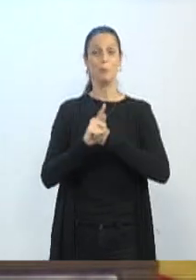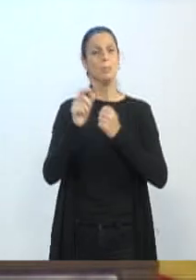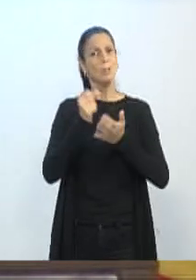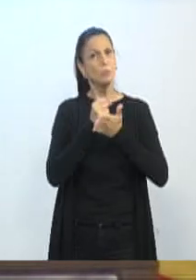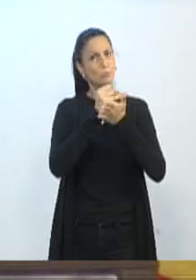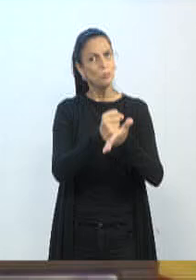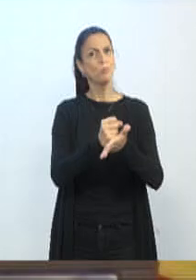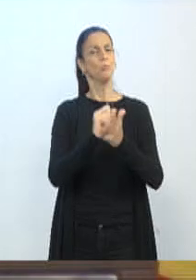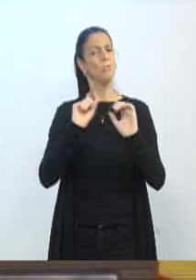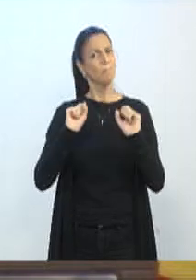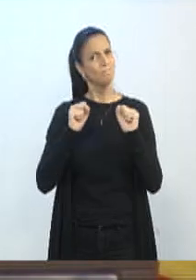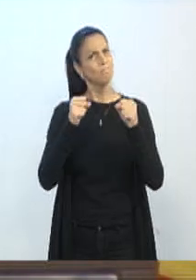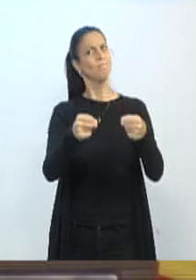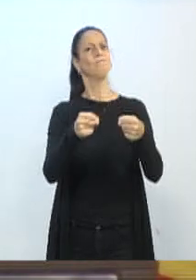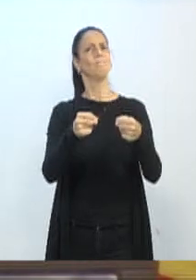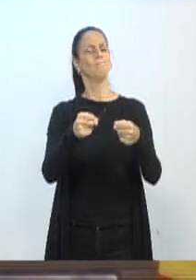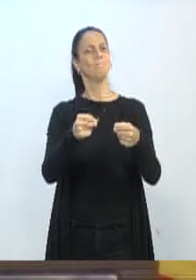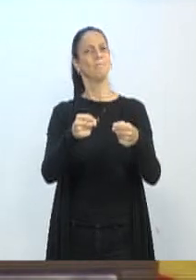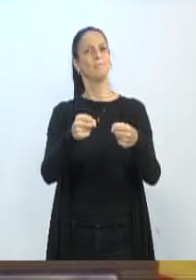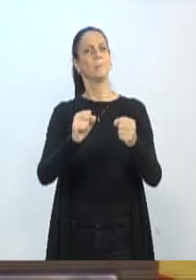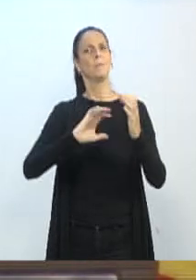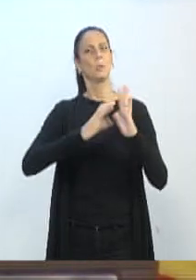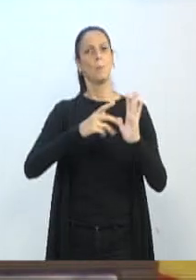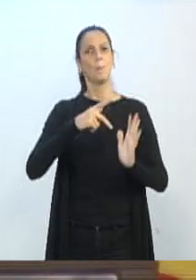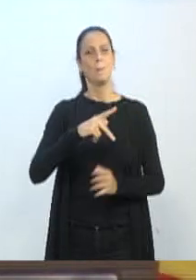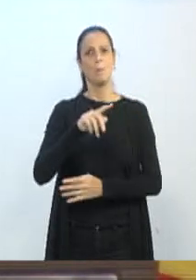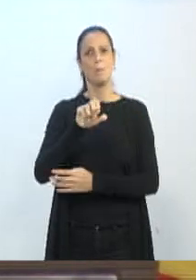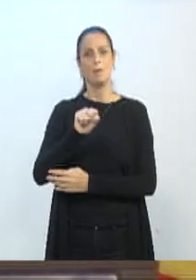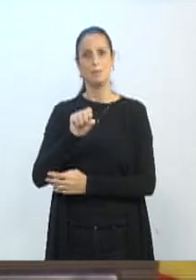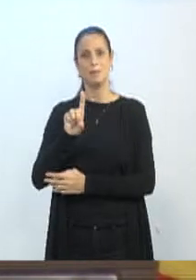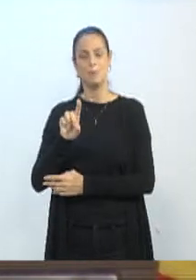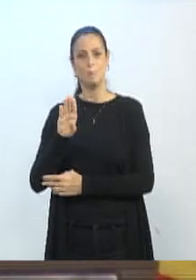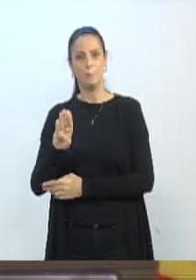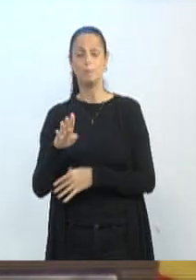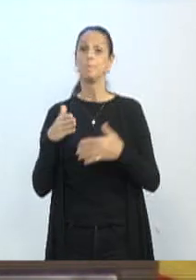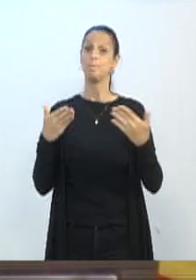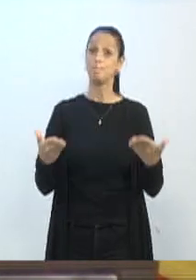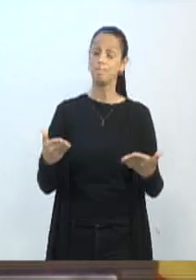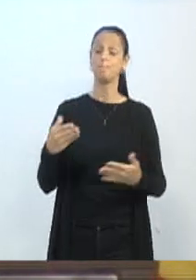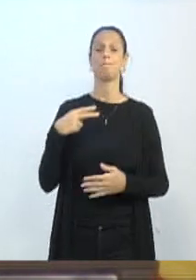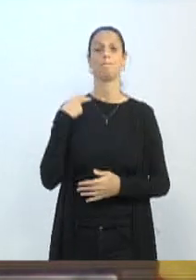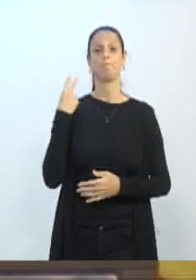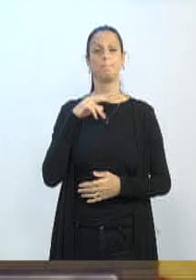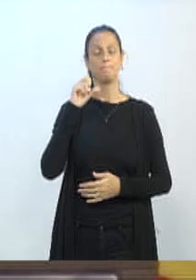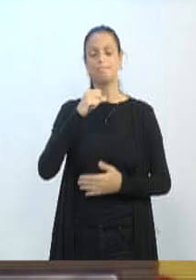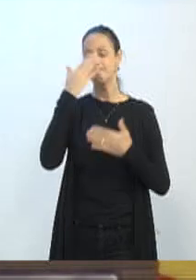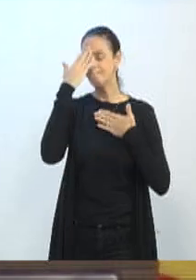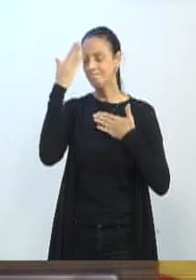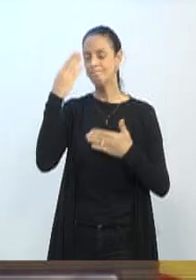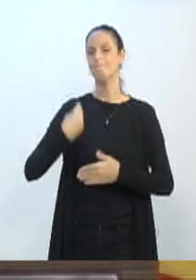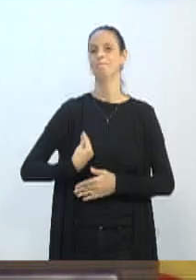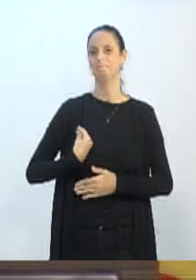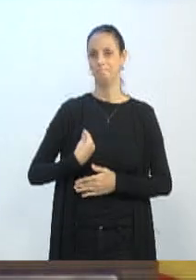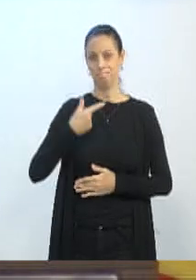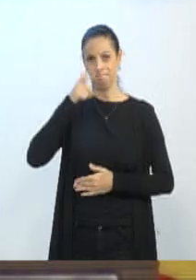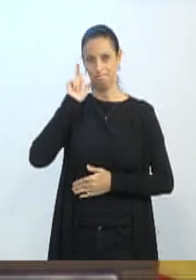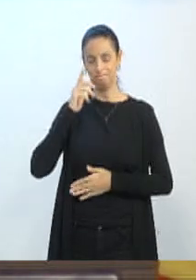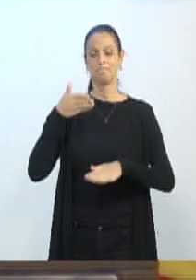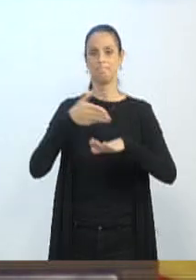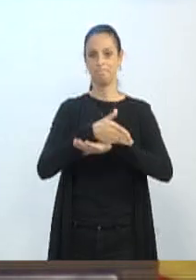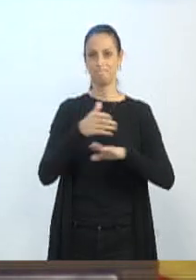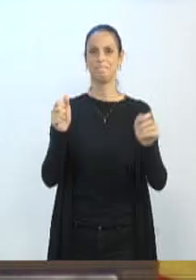cada vez mais o nosso PSDB então primeira adotivo agradecer a sua presença